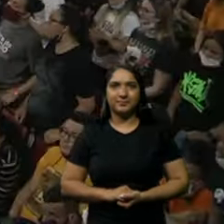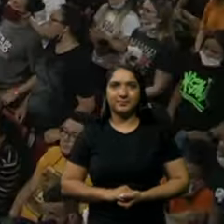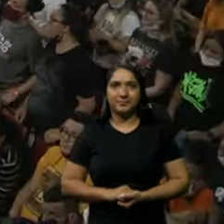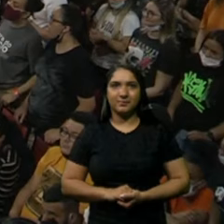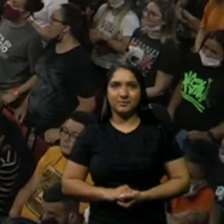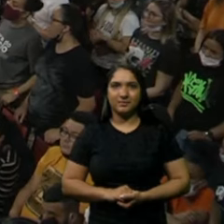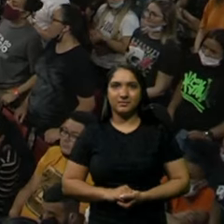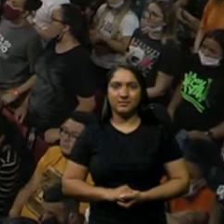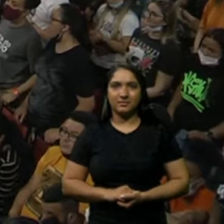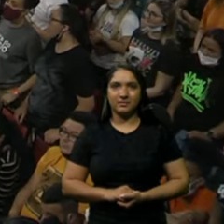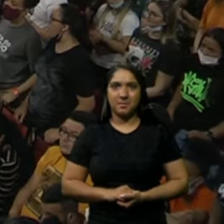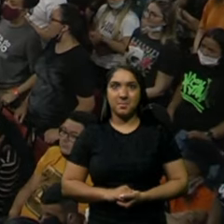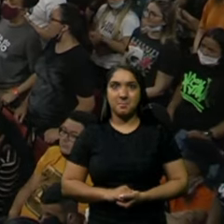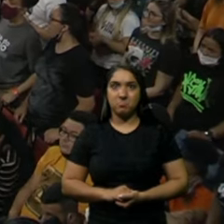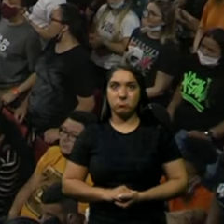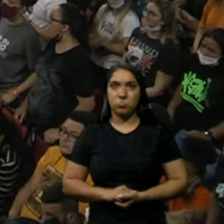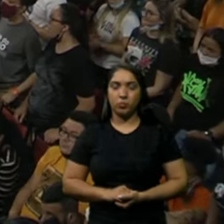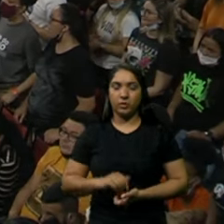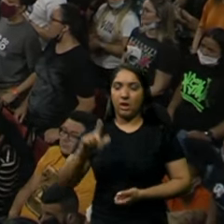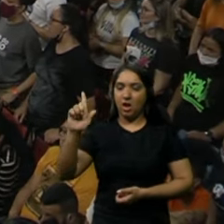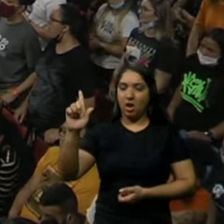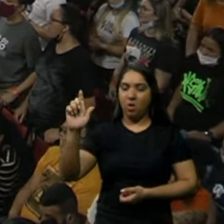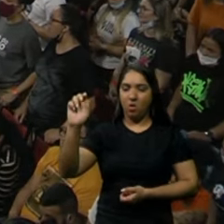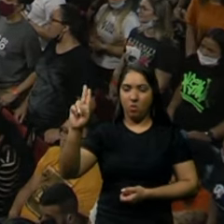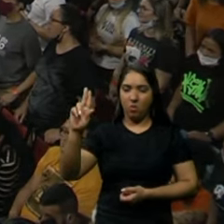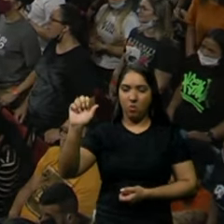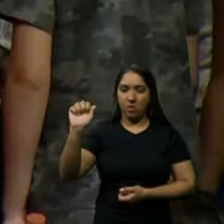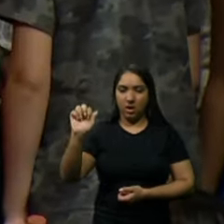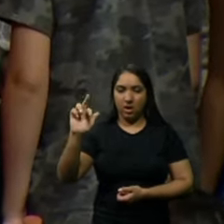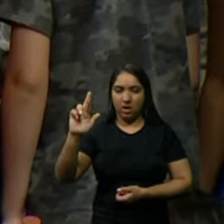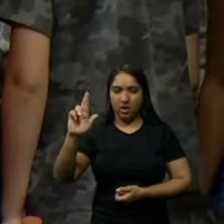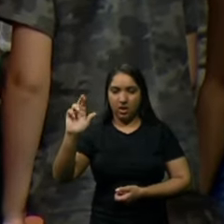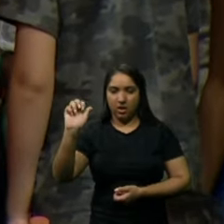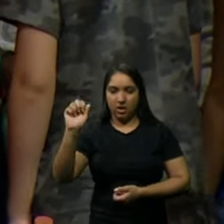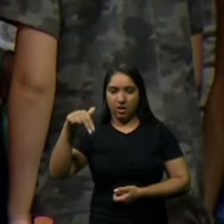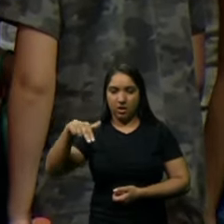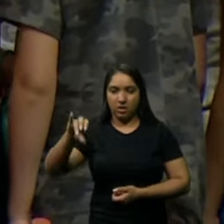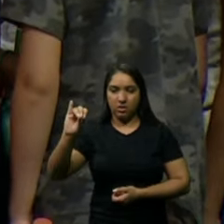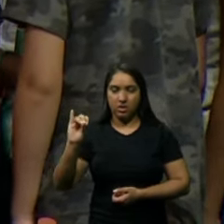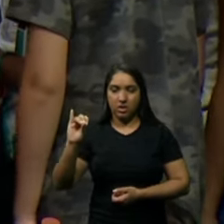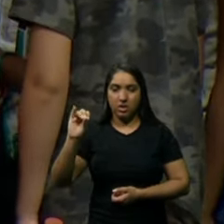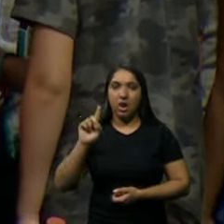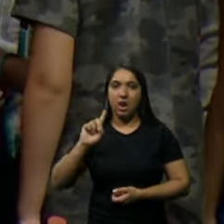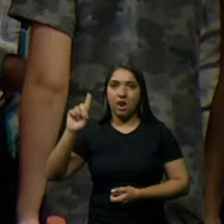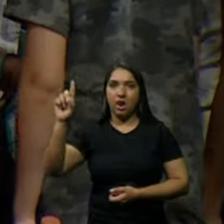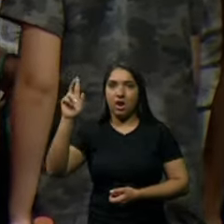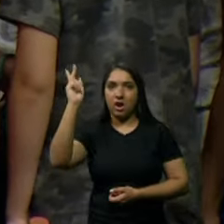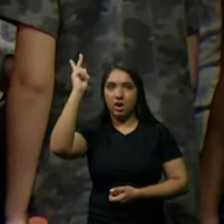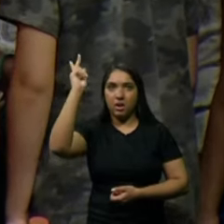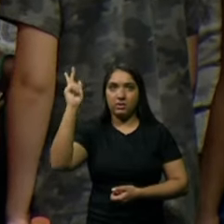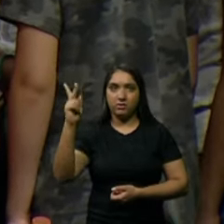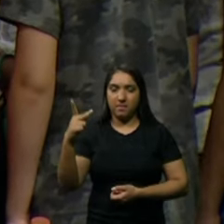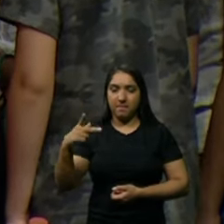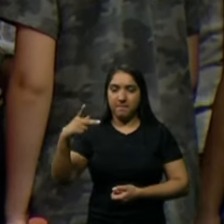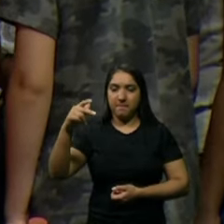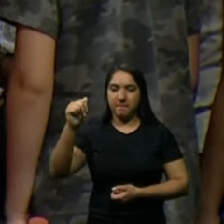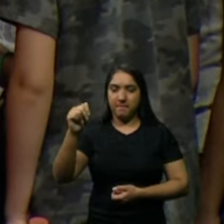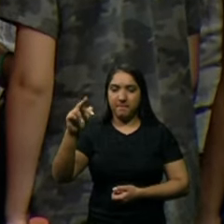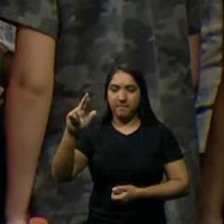O Guarani Paraguay Guarani do Paraguai o babado